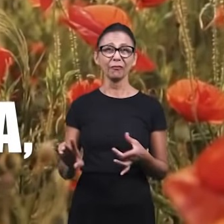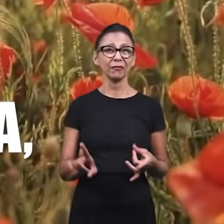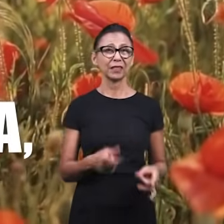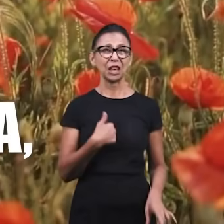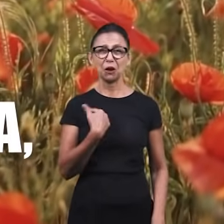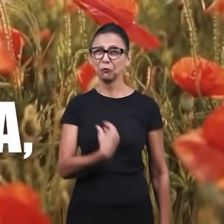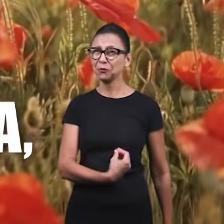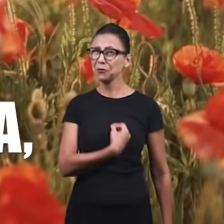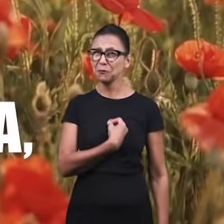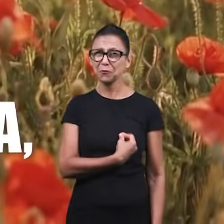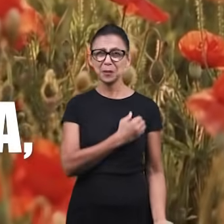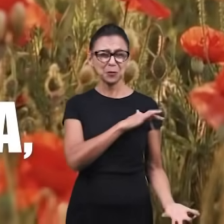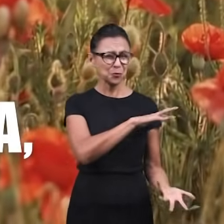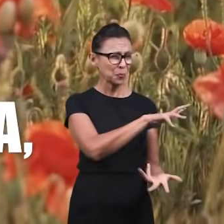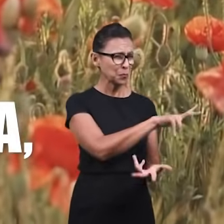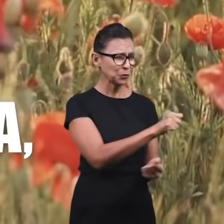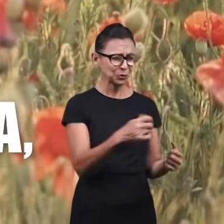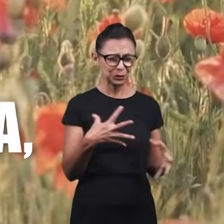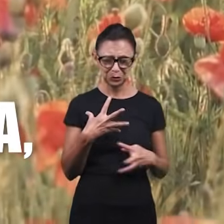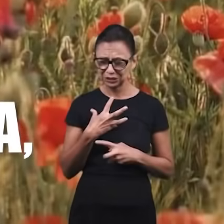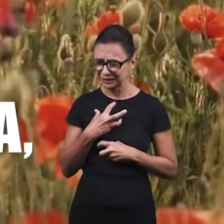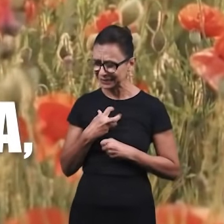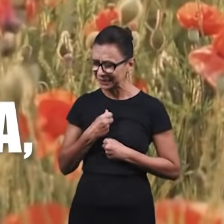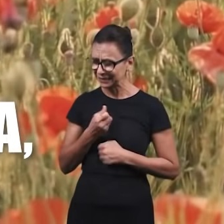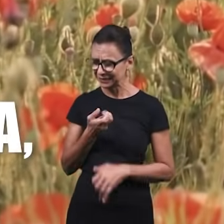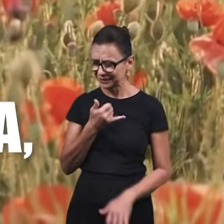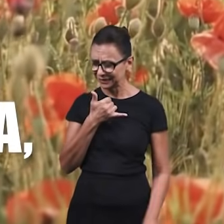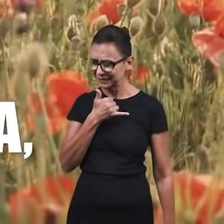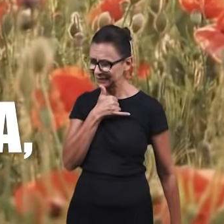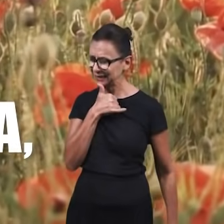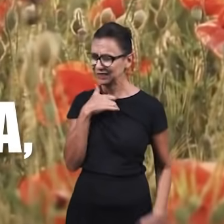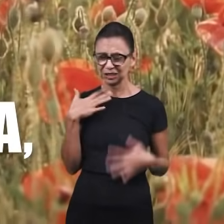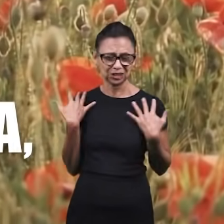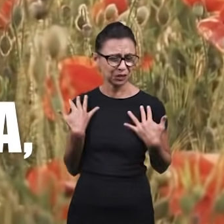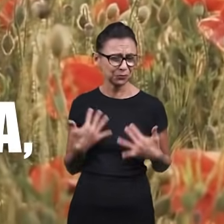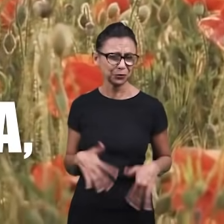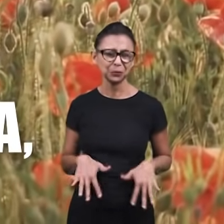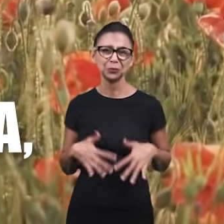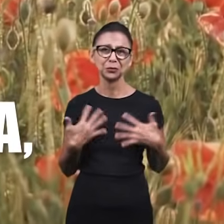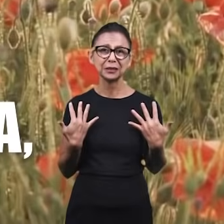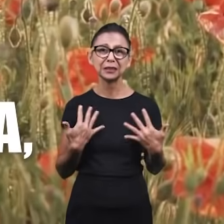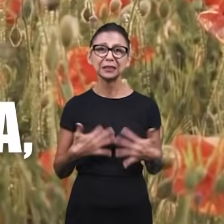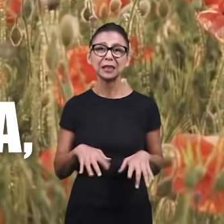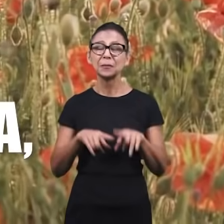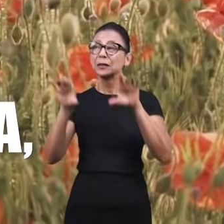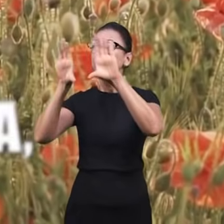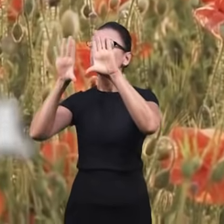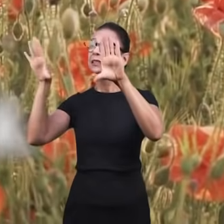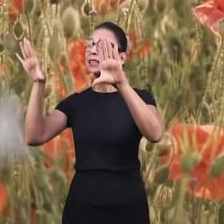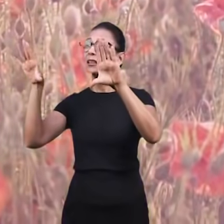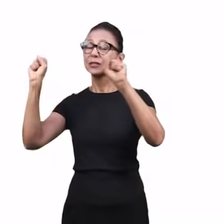Jesus buscou-me com seus braços de ternura,